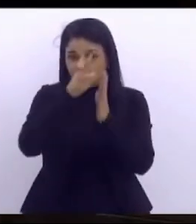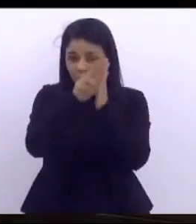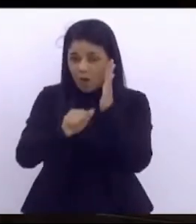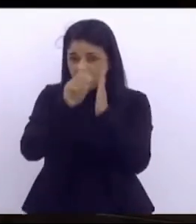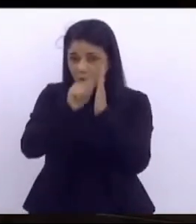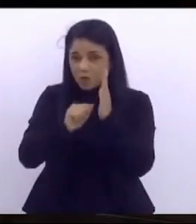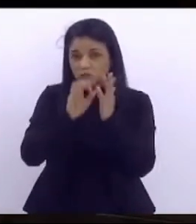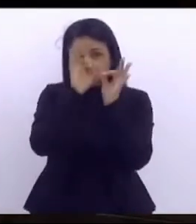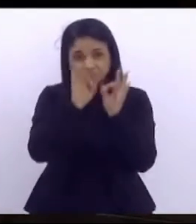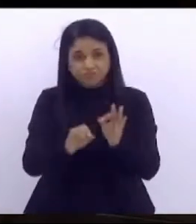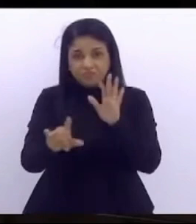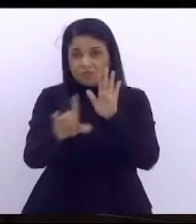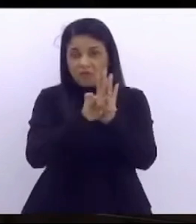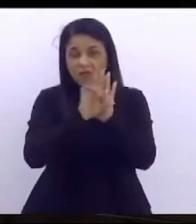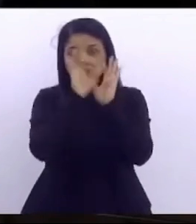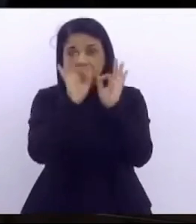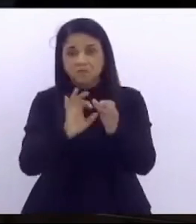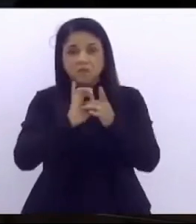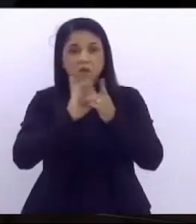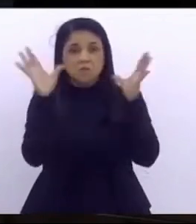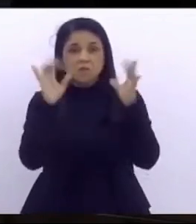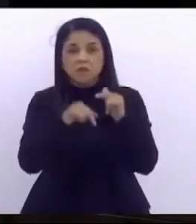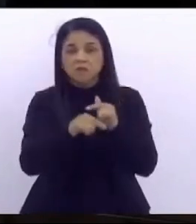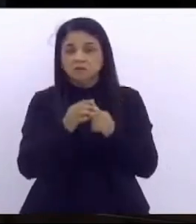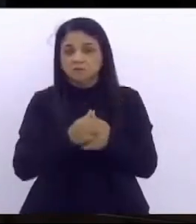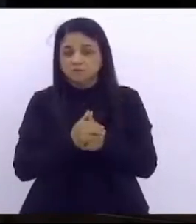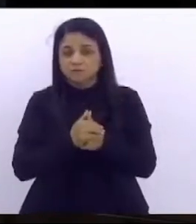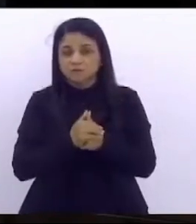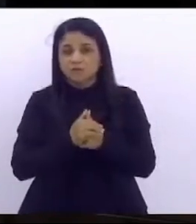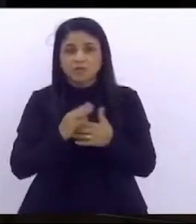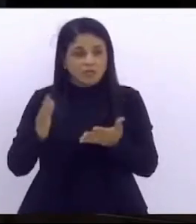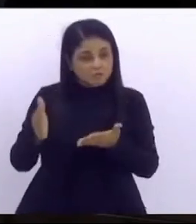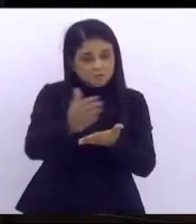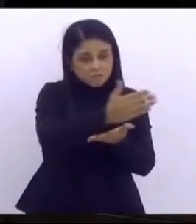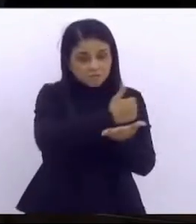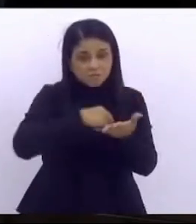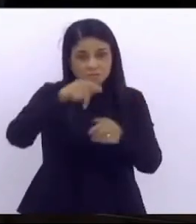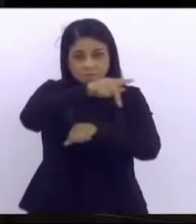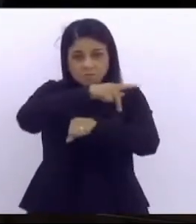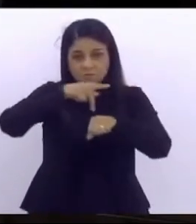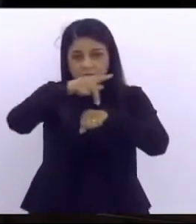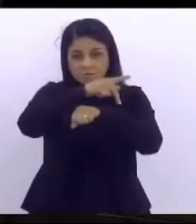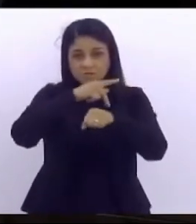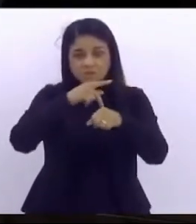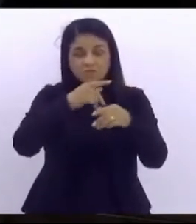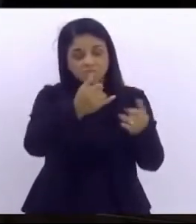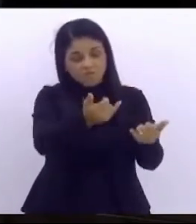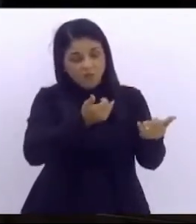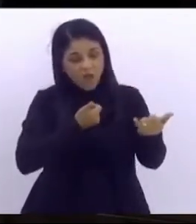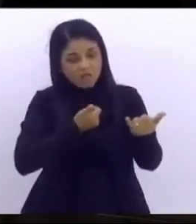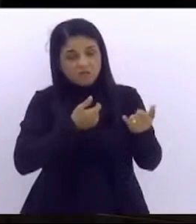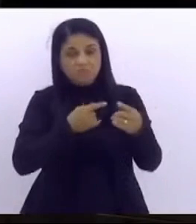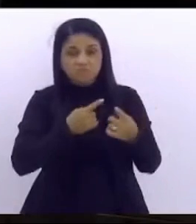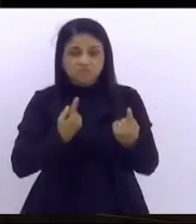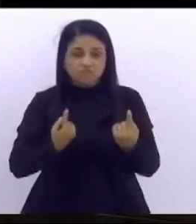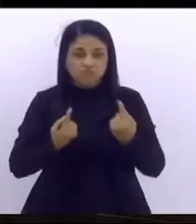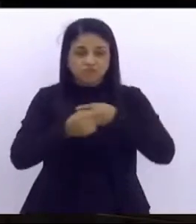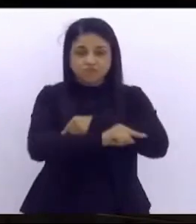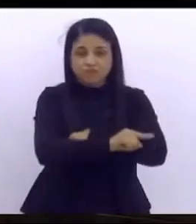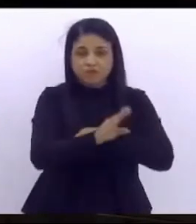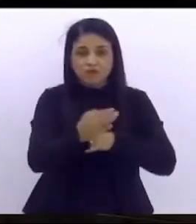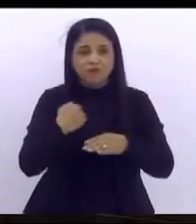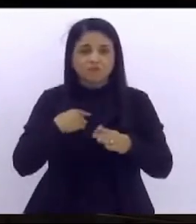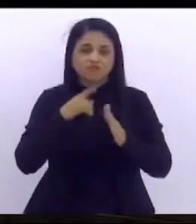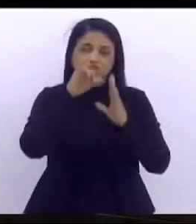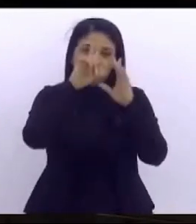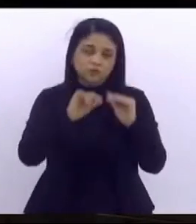legalizado. Então, mesmo que se todos os outros países que eu não fiz o levantamento dissessem o contrário, matematicamente seria impossível você ter uma redução